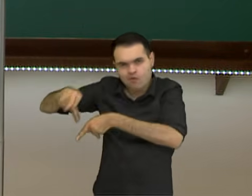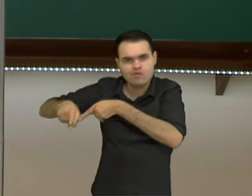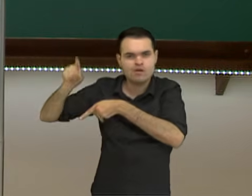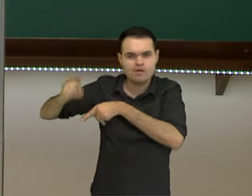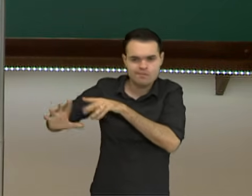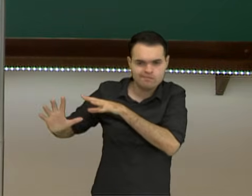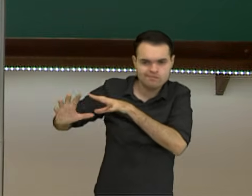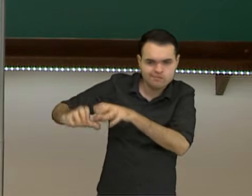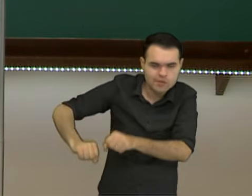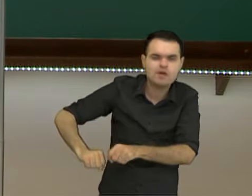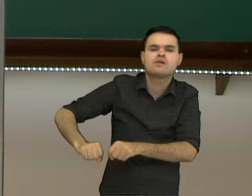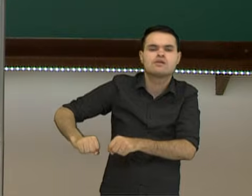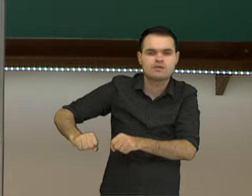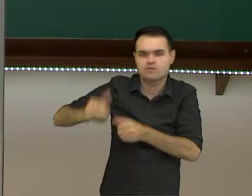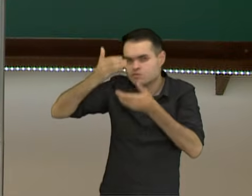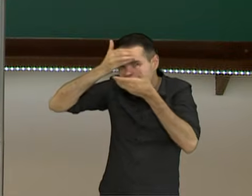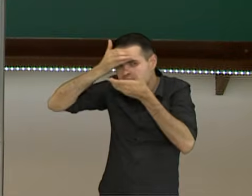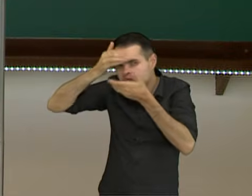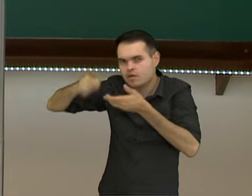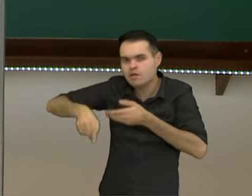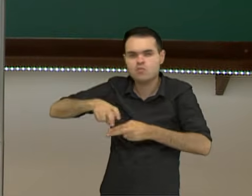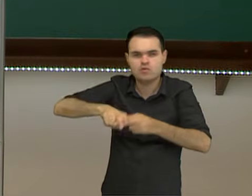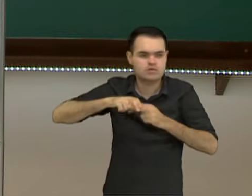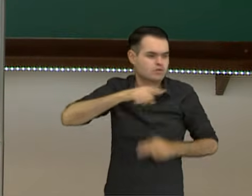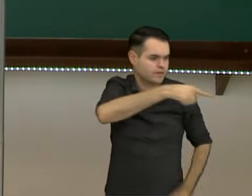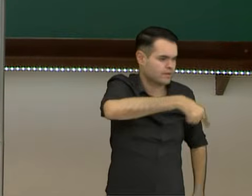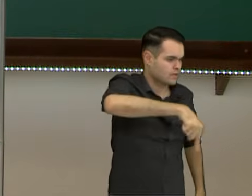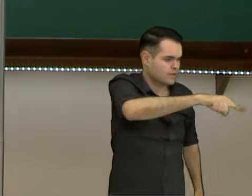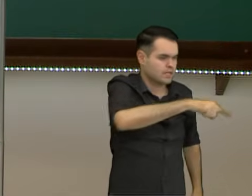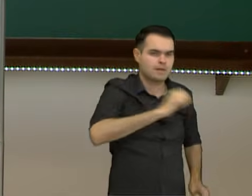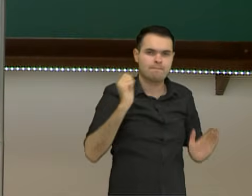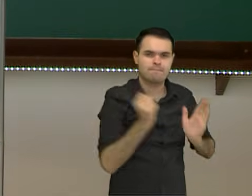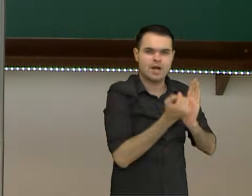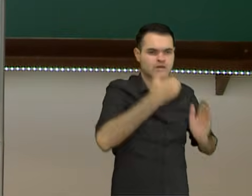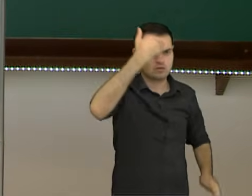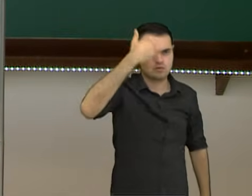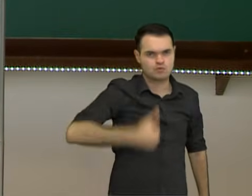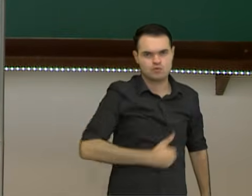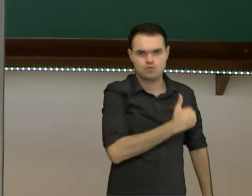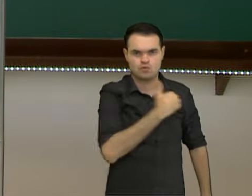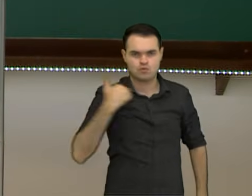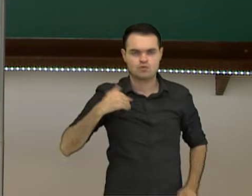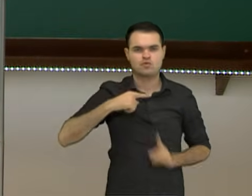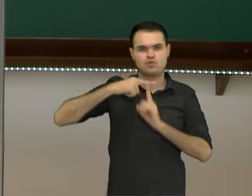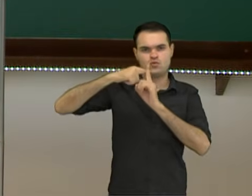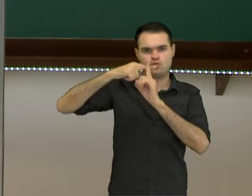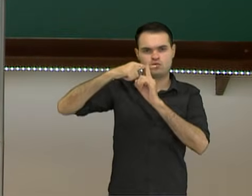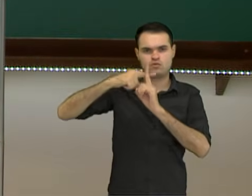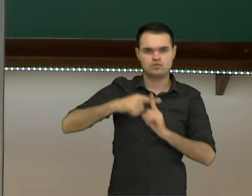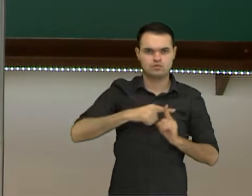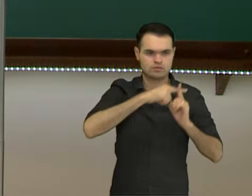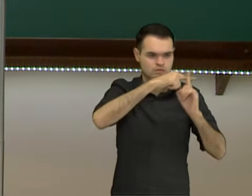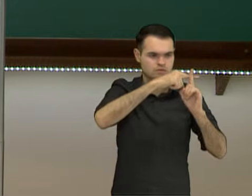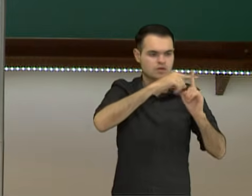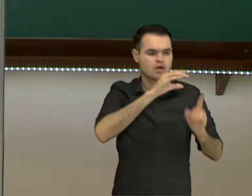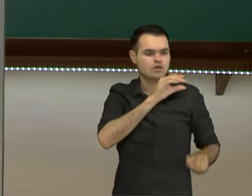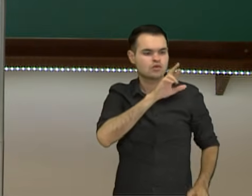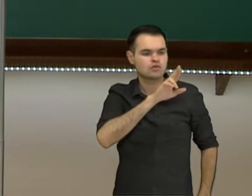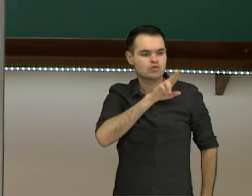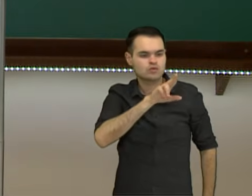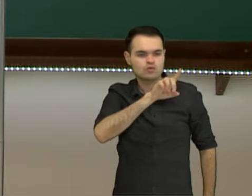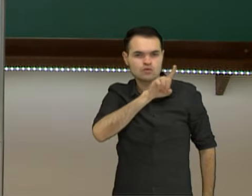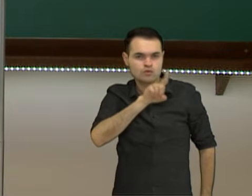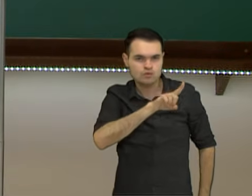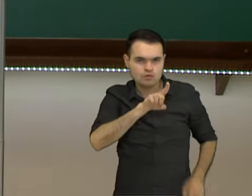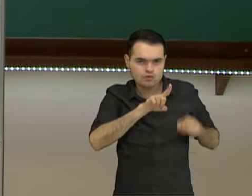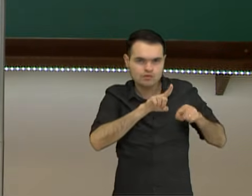se consideravam marcadas pelo sinal da cruz e participavam das cruzadas. Então aí o nome, esse nome cruzadas, explicando